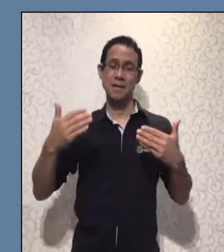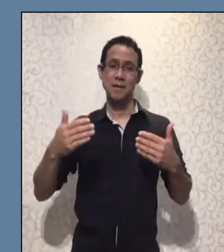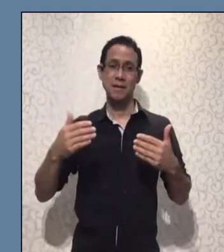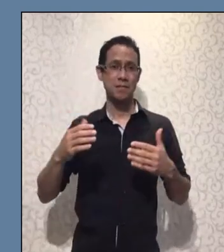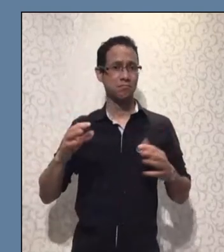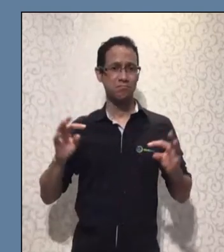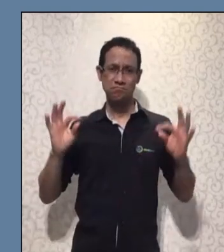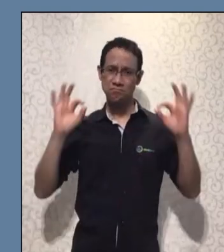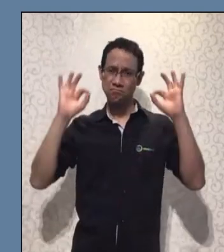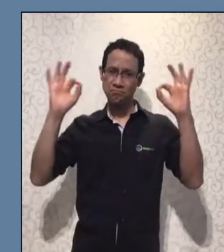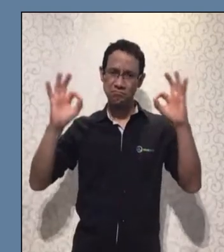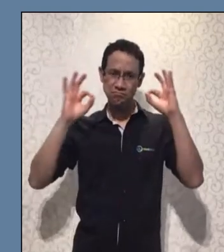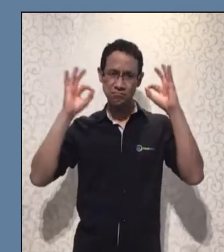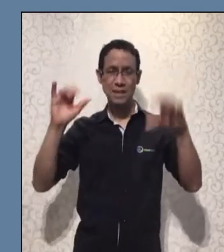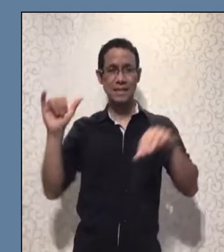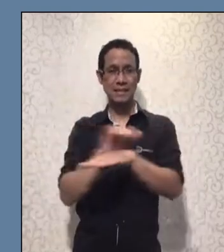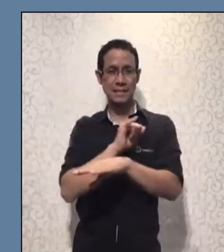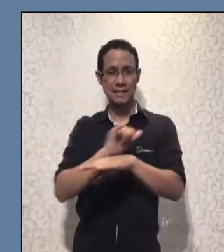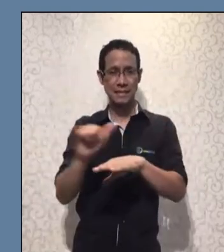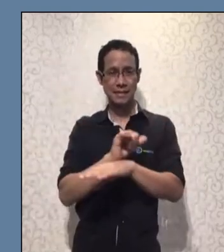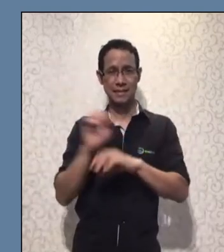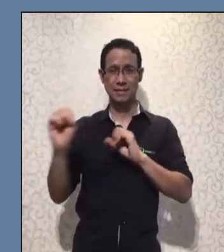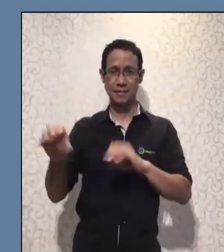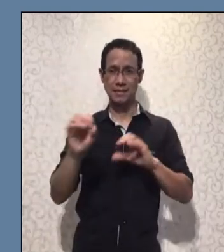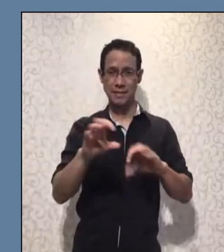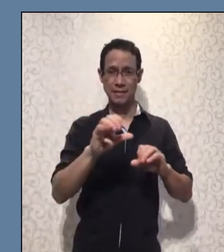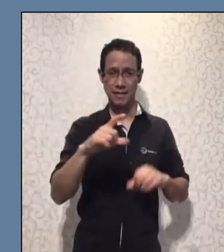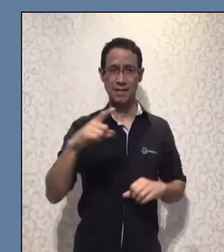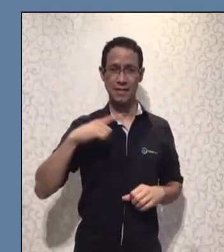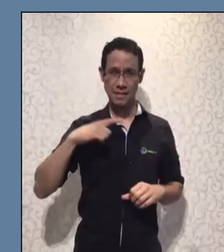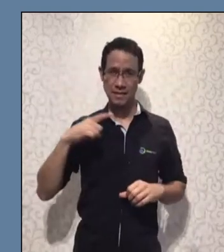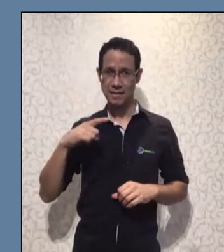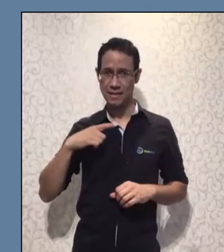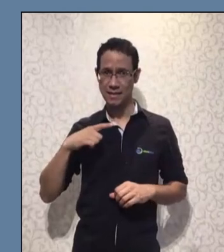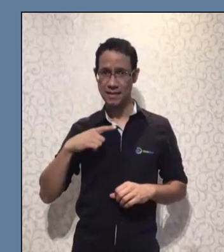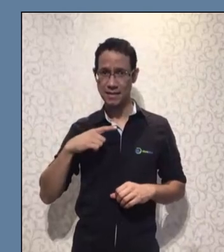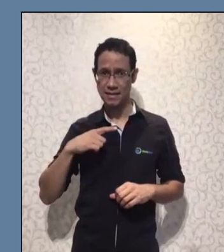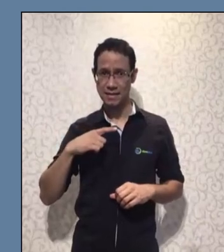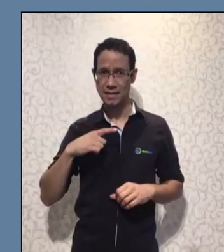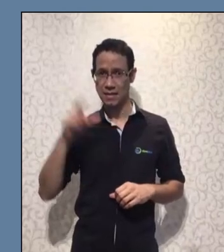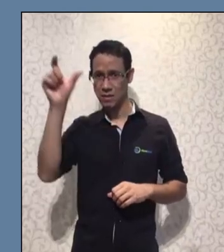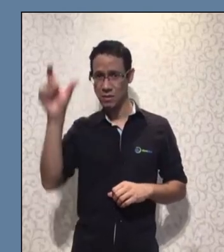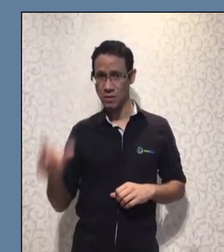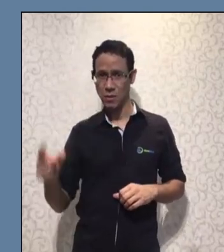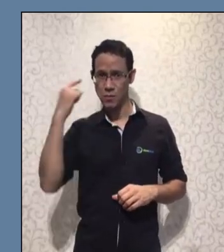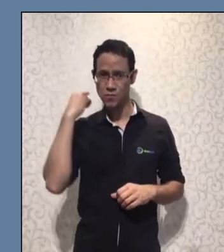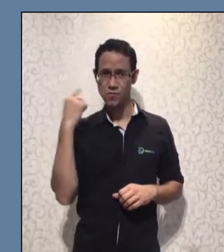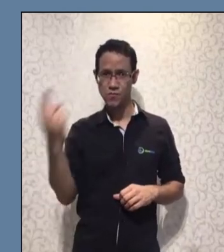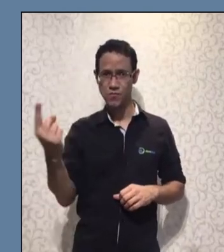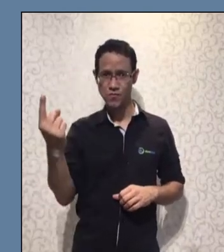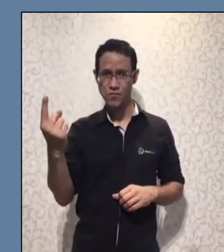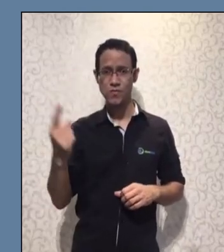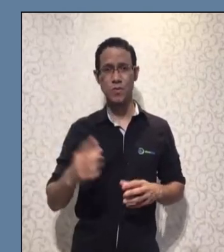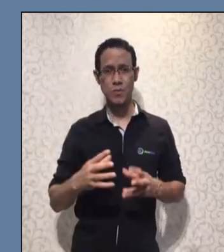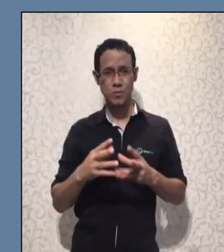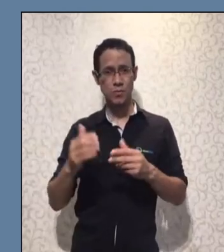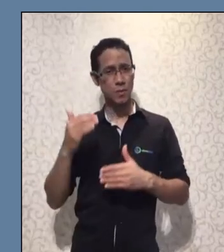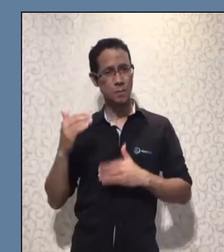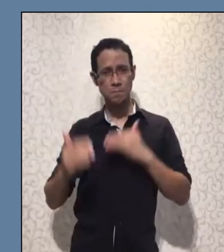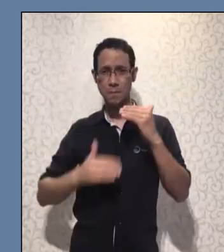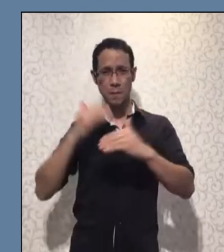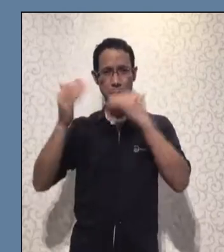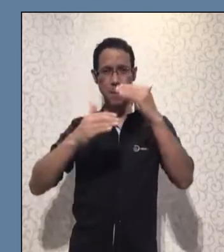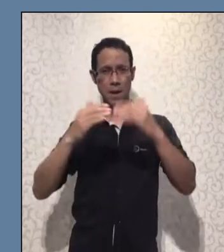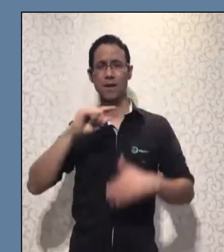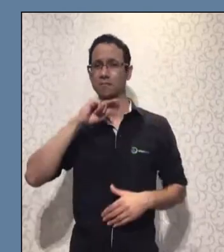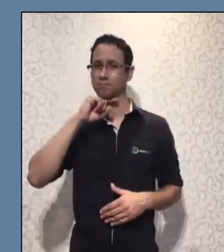mais estratégias educacionais que ele possa ter, ele sozinho não resolve o drama da